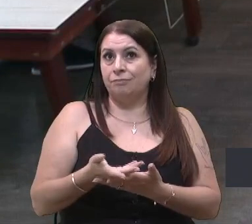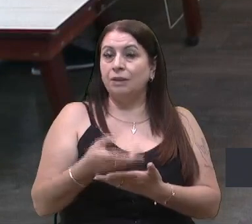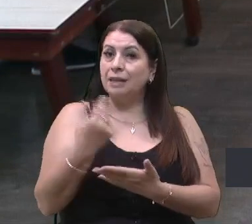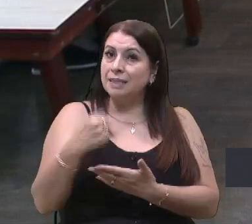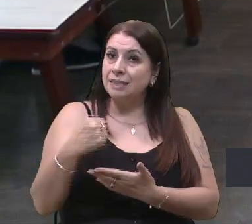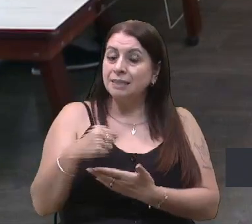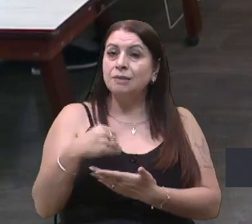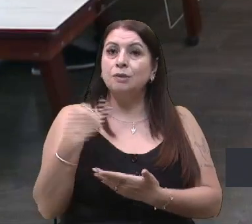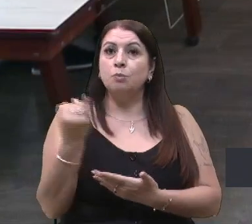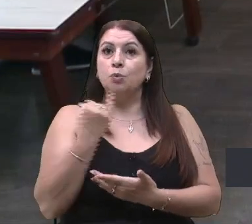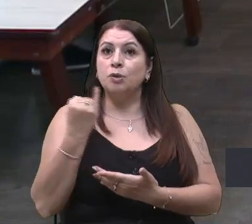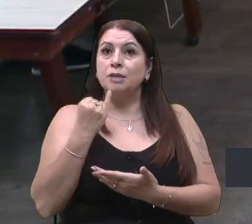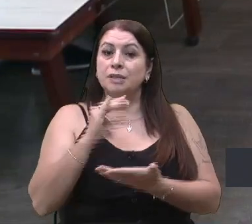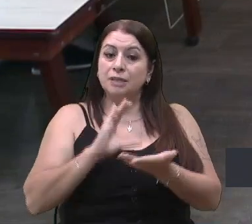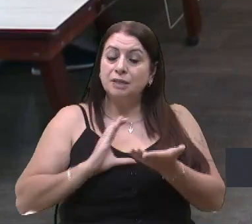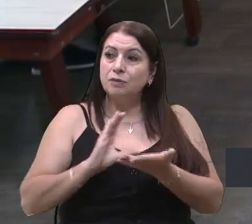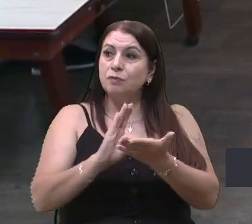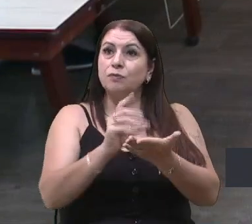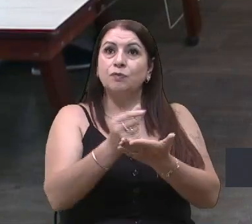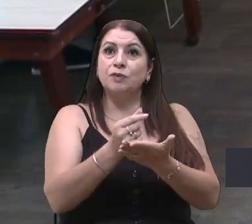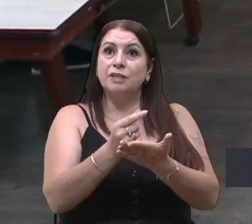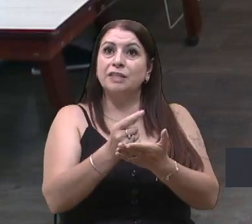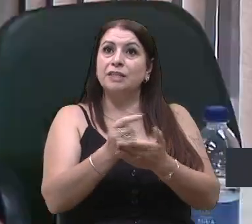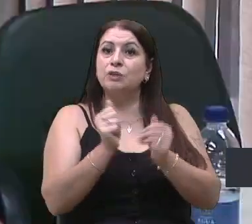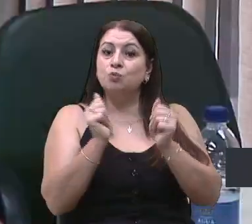a importância do subsídio elas caminham juntas.